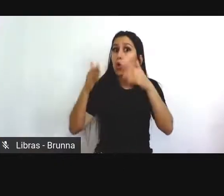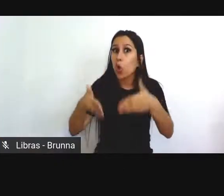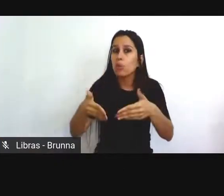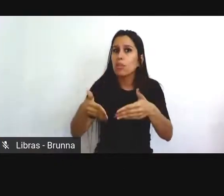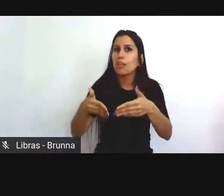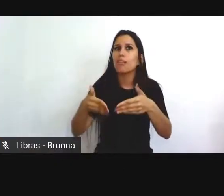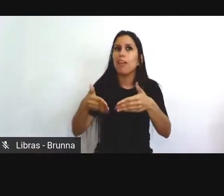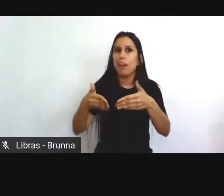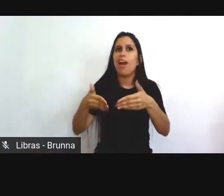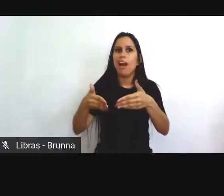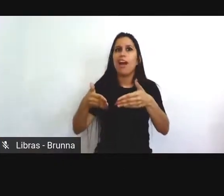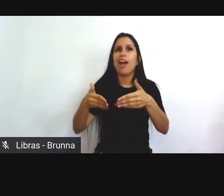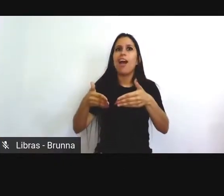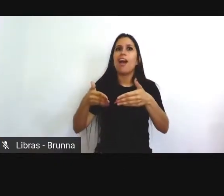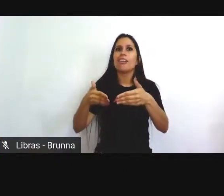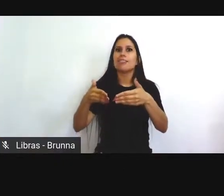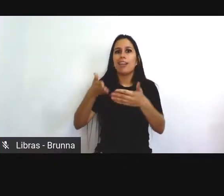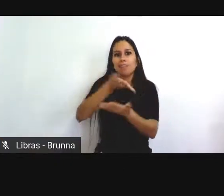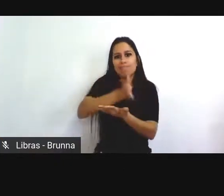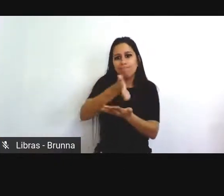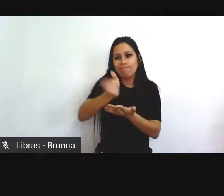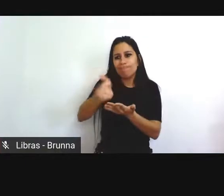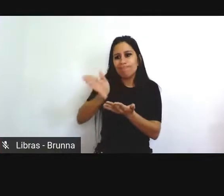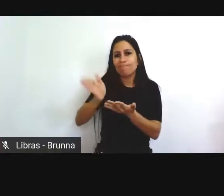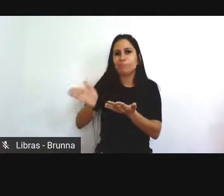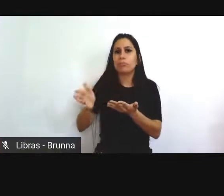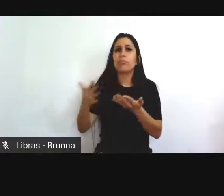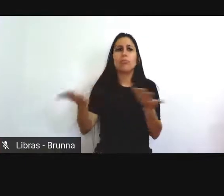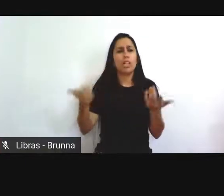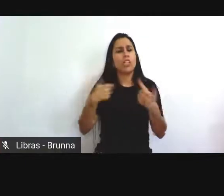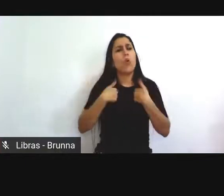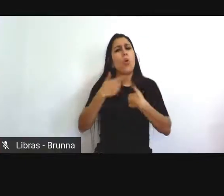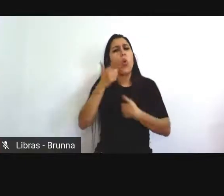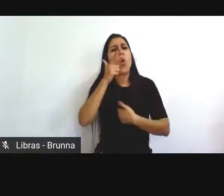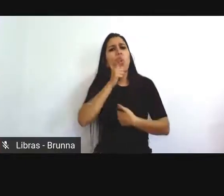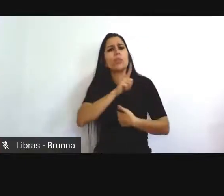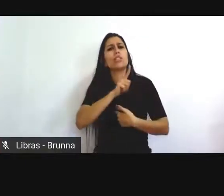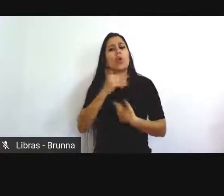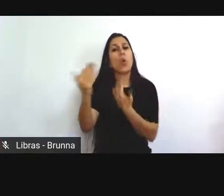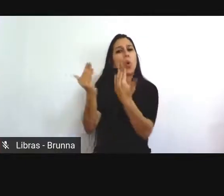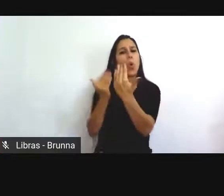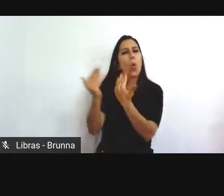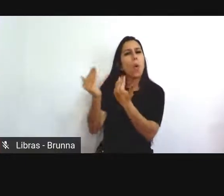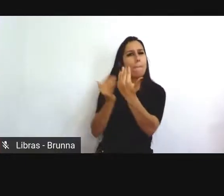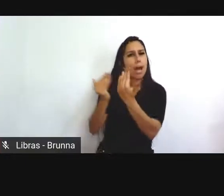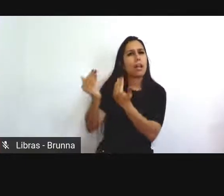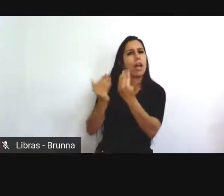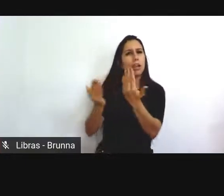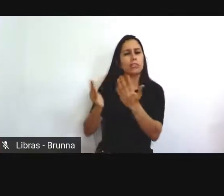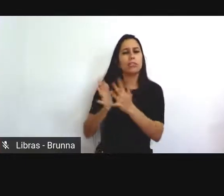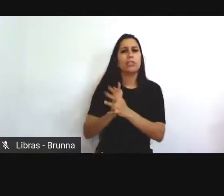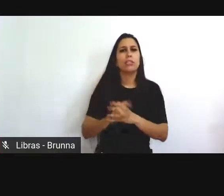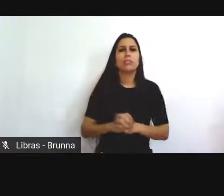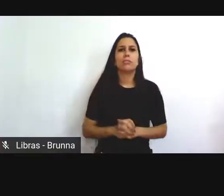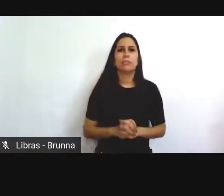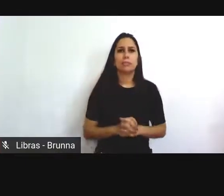estudos legislativos. A gente sai, assim, e eu consigo comparar isso, sai nitidamente com